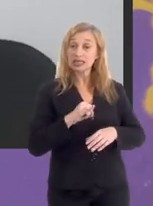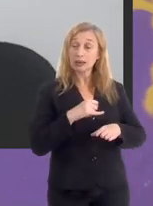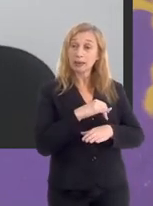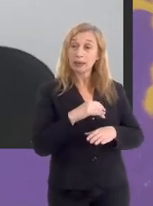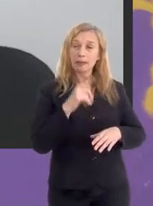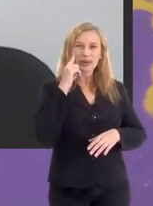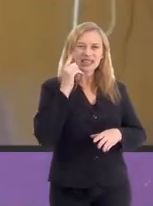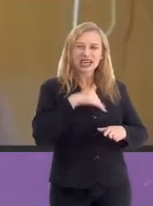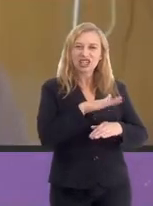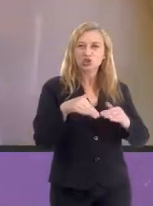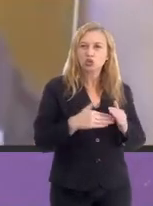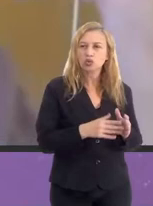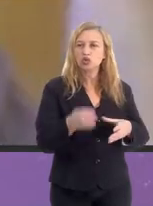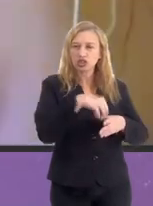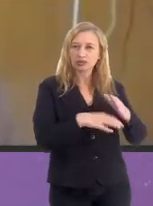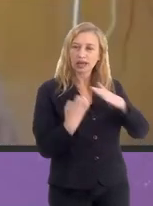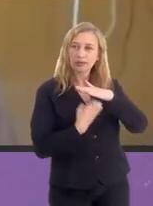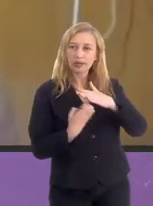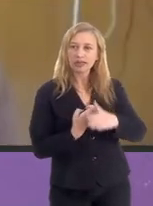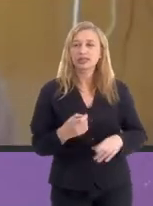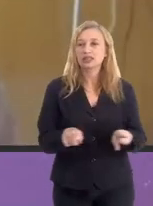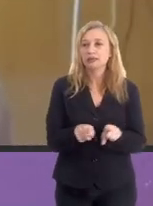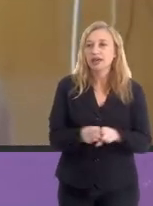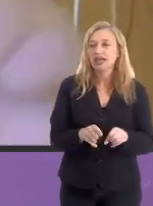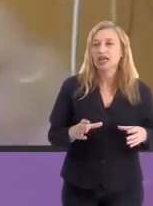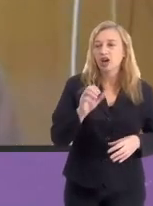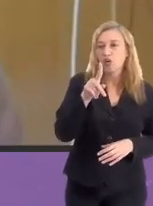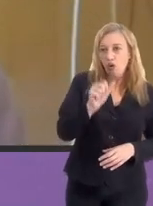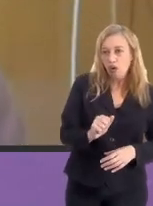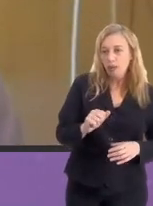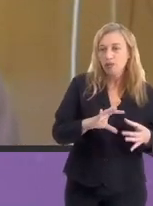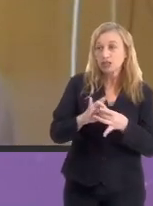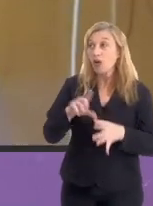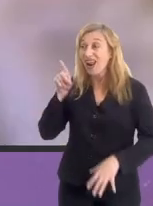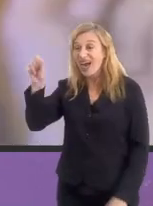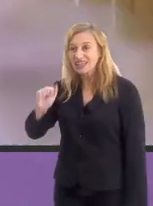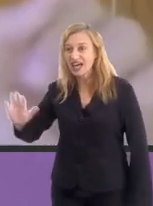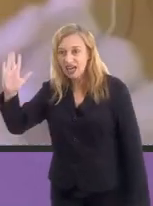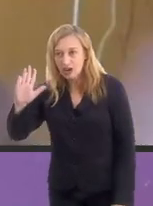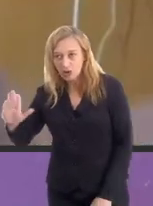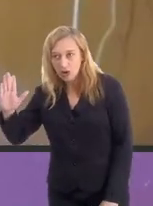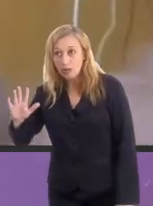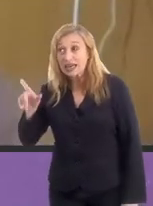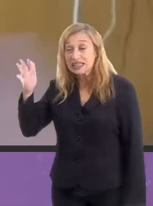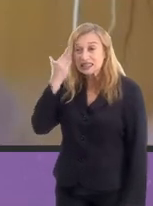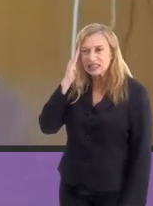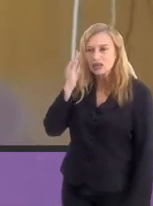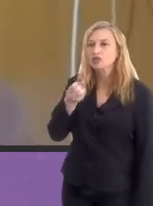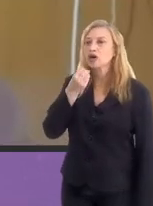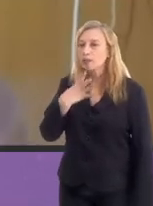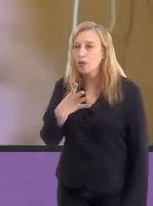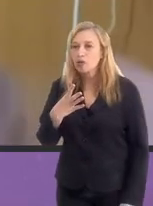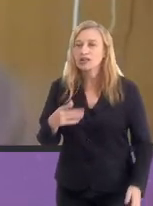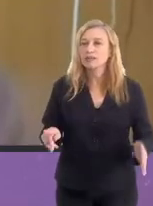e pensar no todo a primeira linha que se passou na Copa União para poder ser o que é hoje mais lá na Europa as marcas